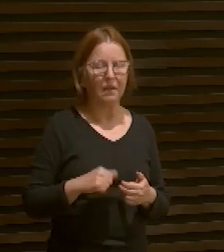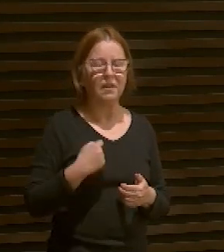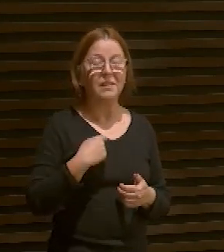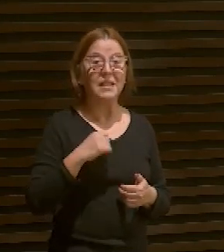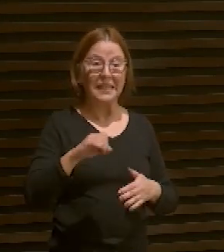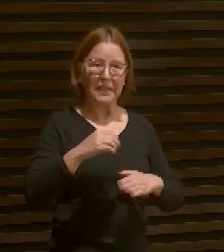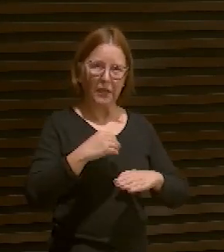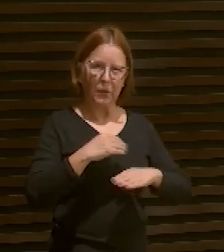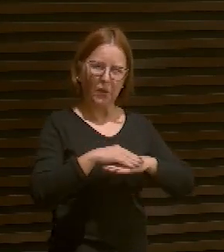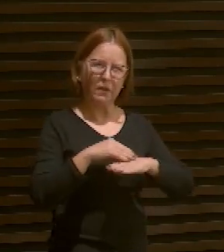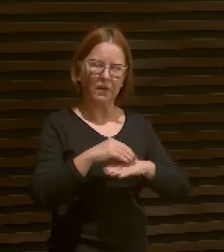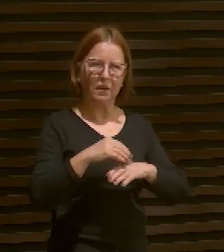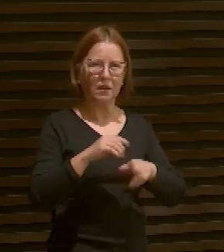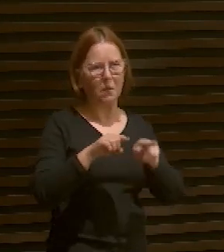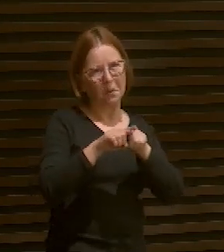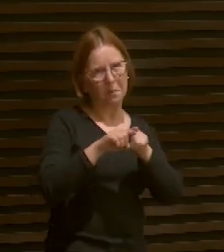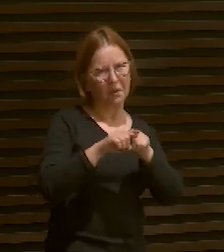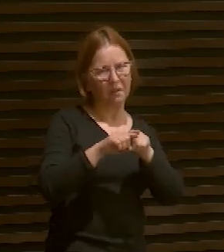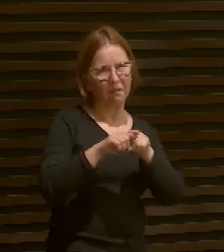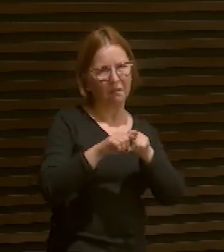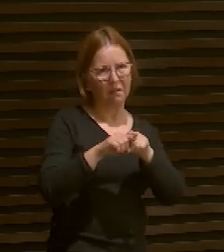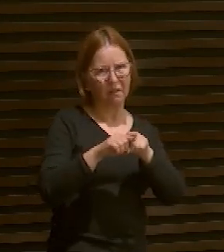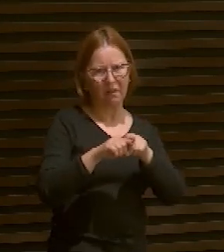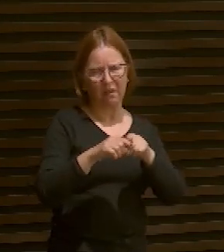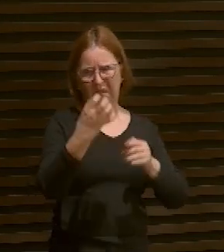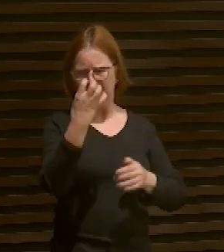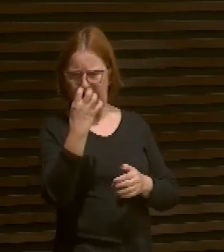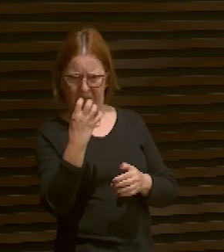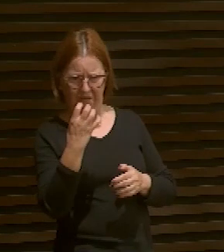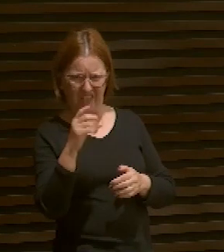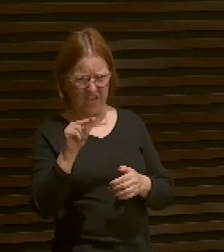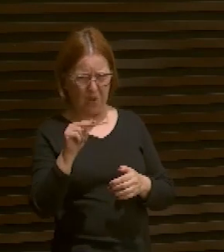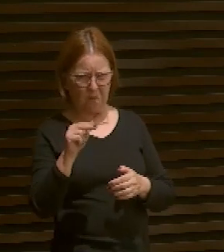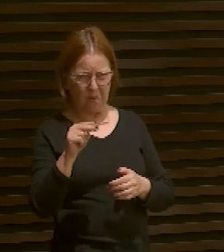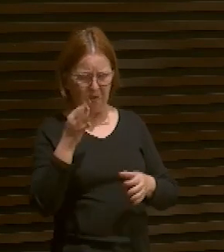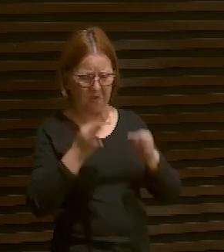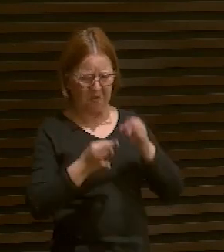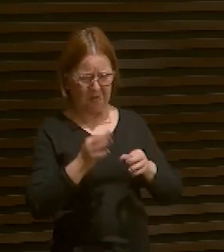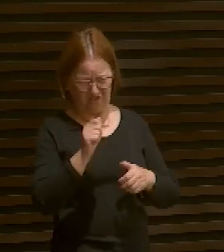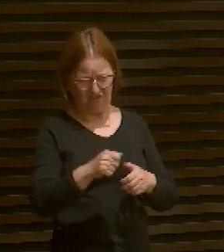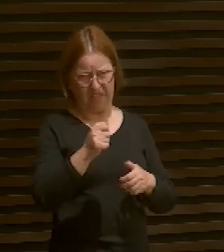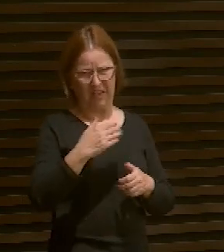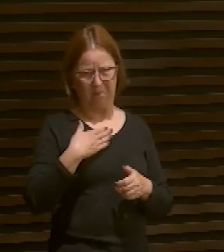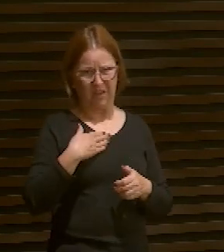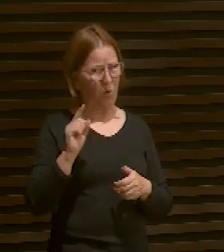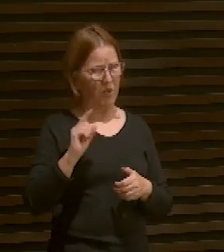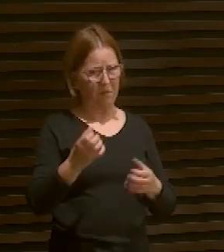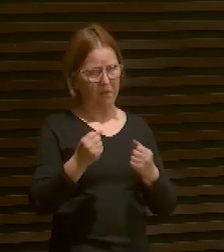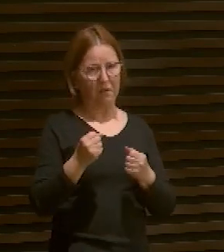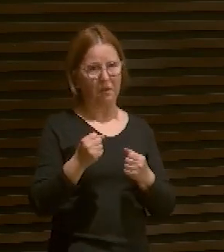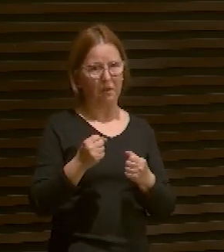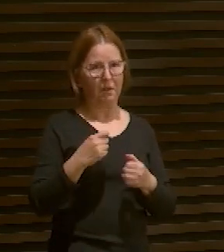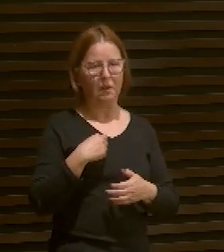semblante, como se quem estivesse me julgando ou estivesse não me aceitando, eu perco